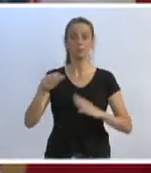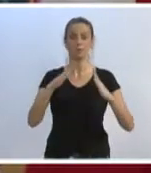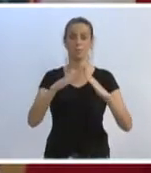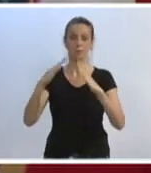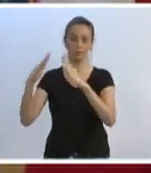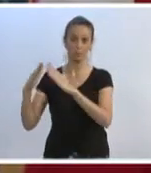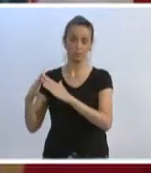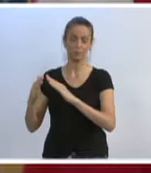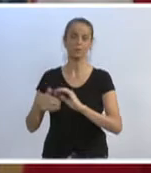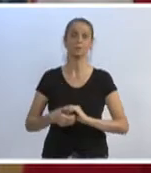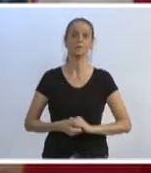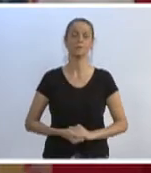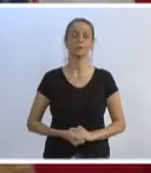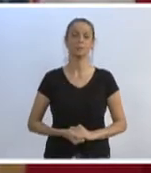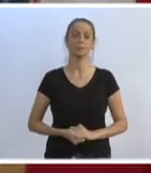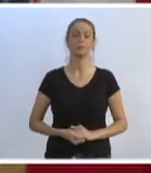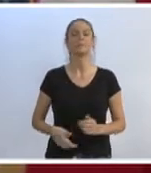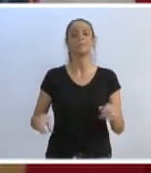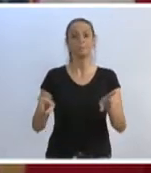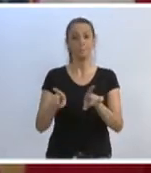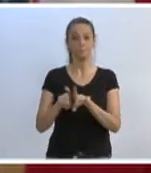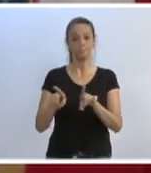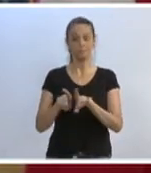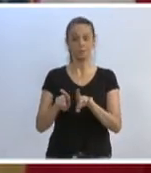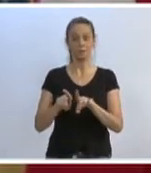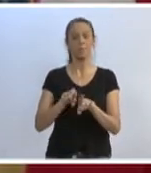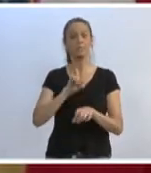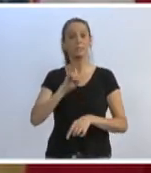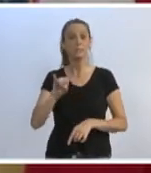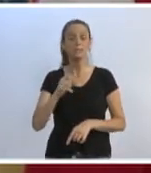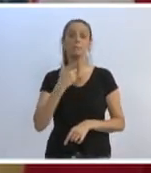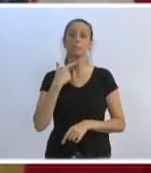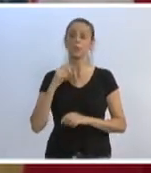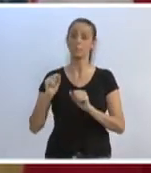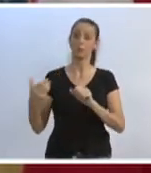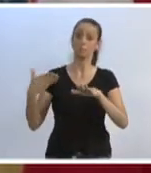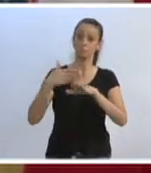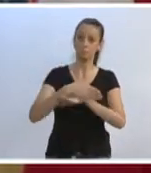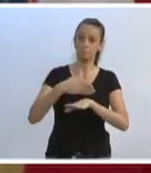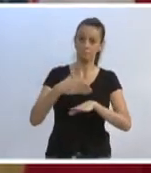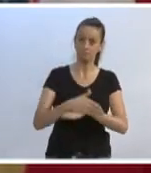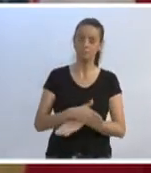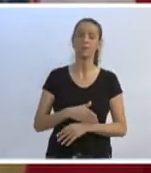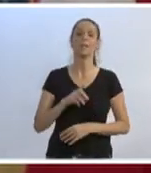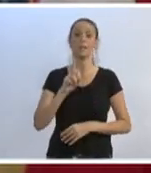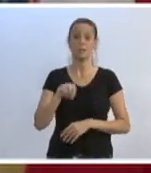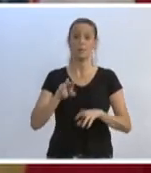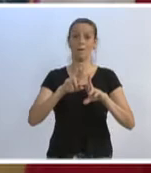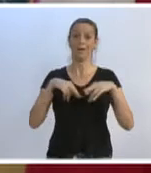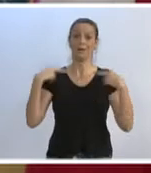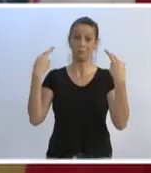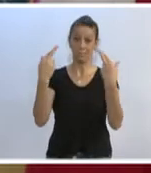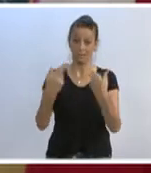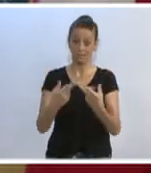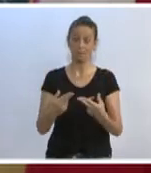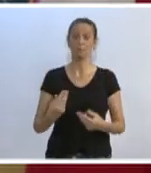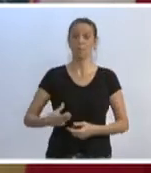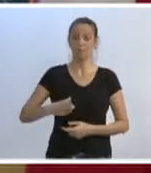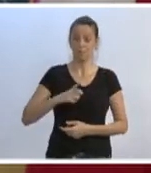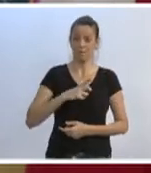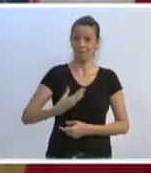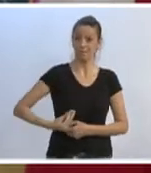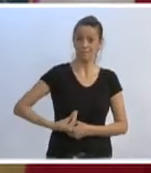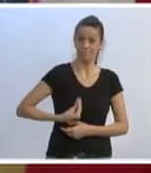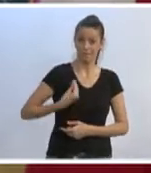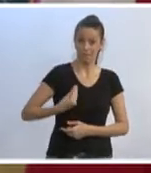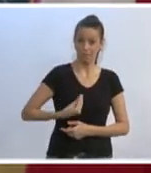e também aqueles que quiserem fazer presente com agir é uma reunião onde agir vai estar passando algumas